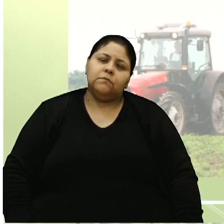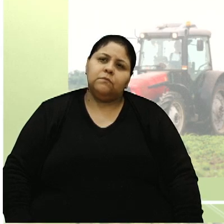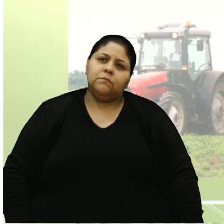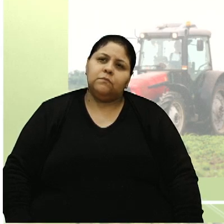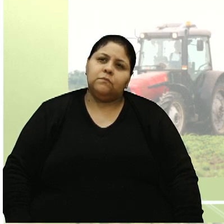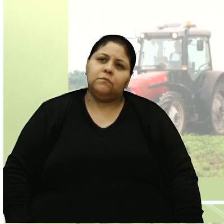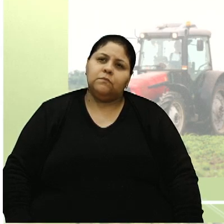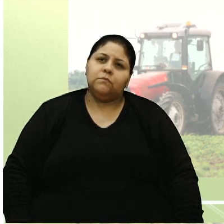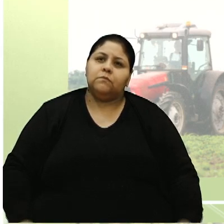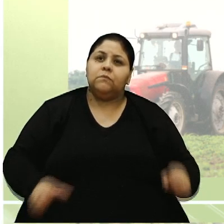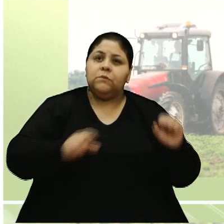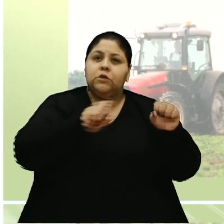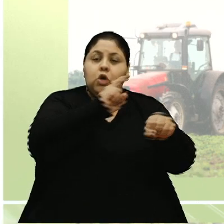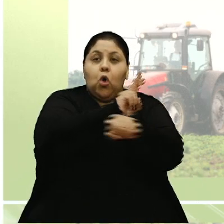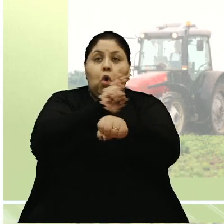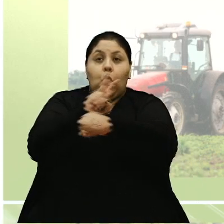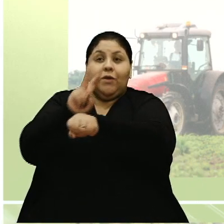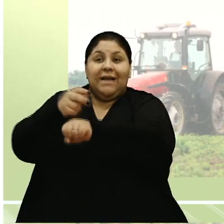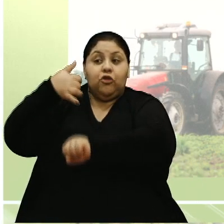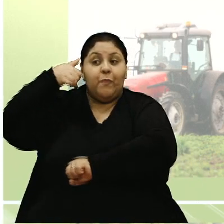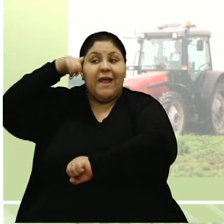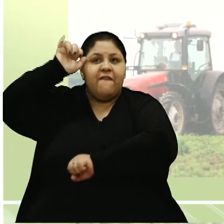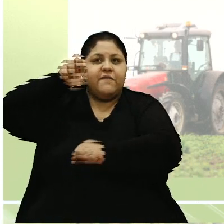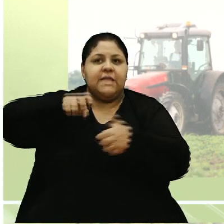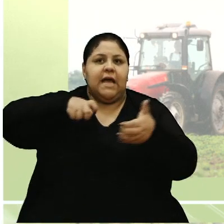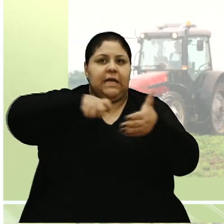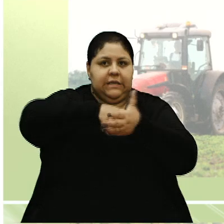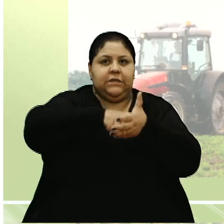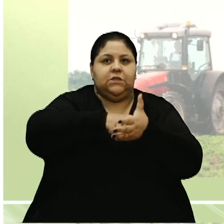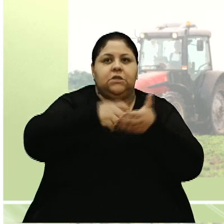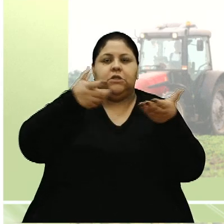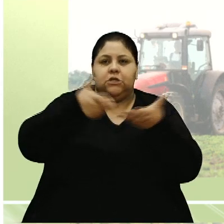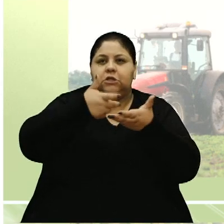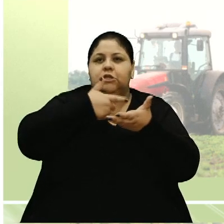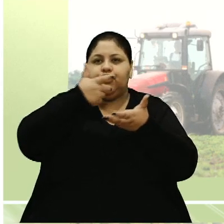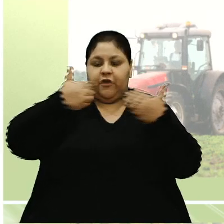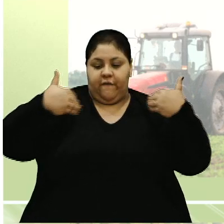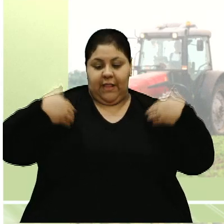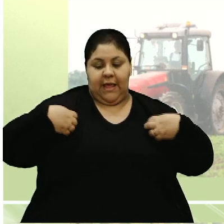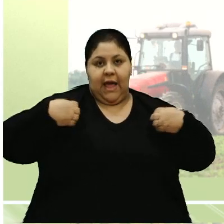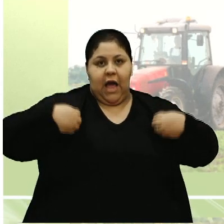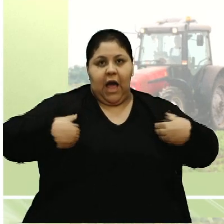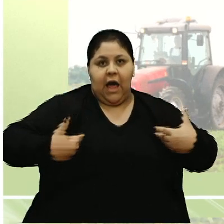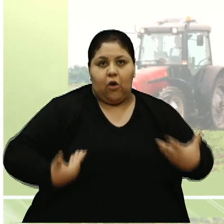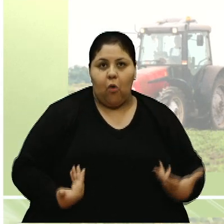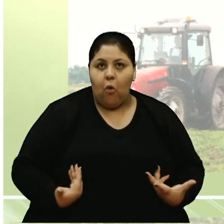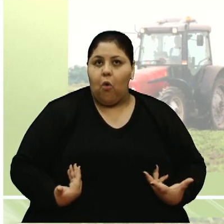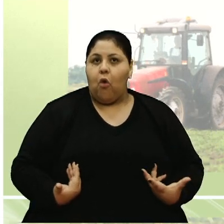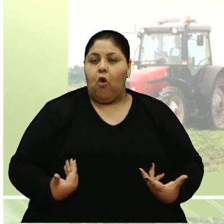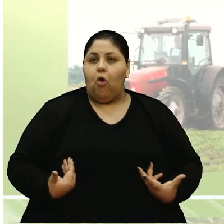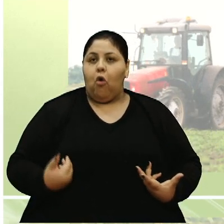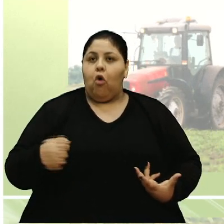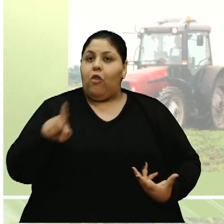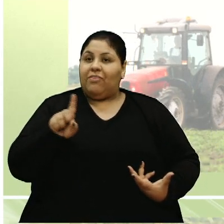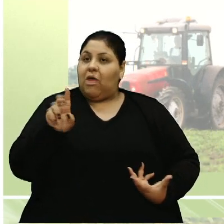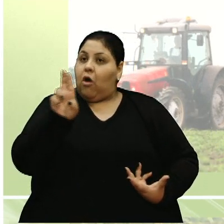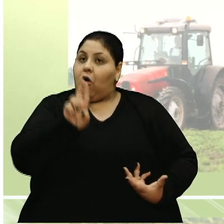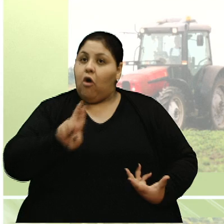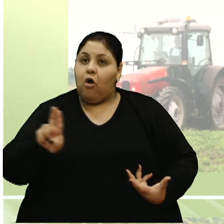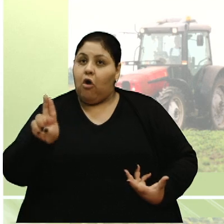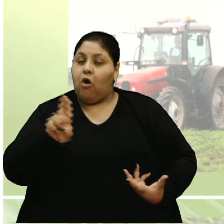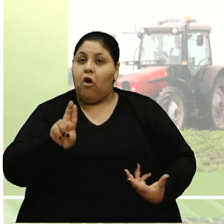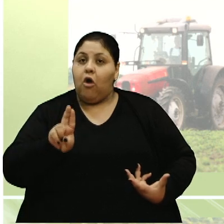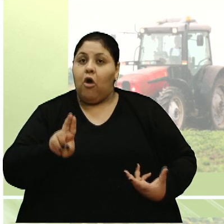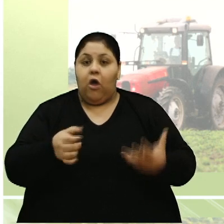a prevenção de acidentes, né? Já falei que são as vestimentas, a não utilização de